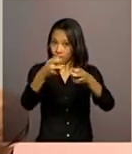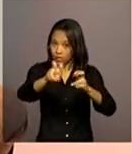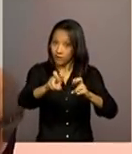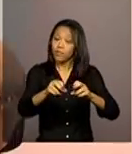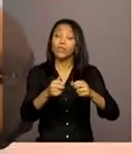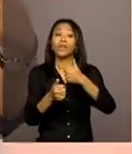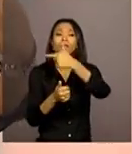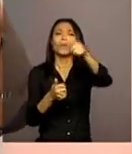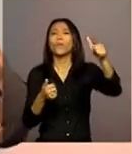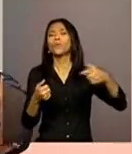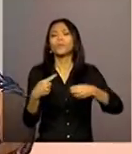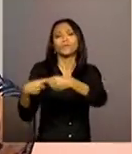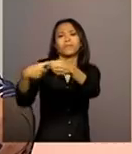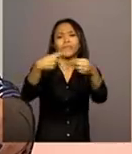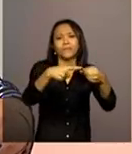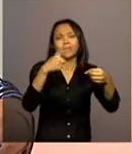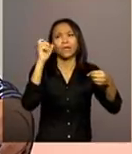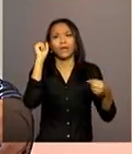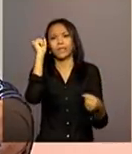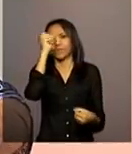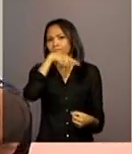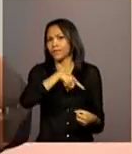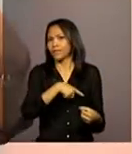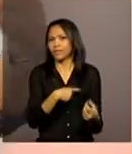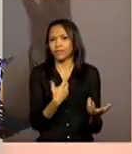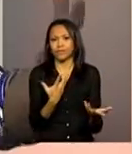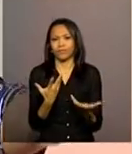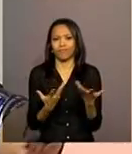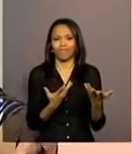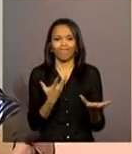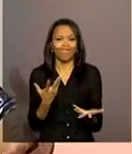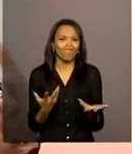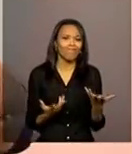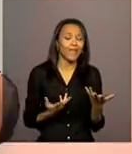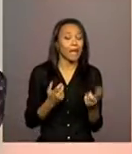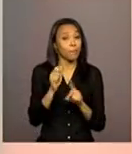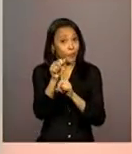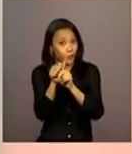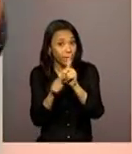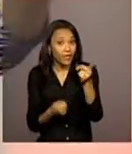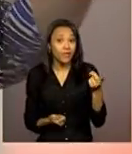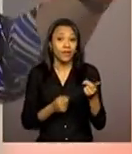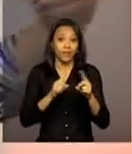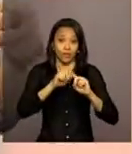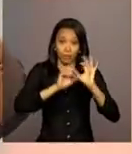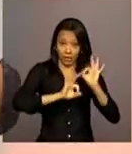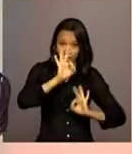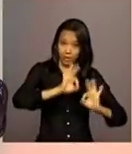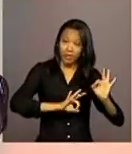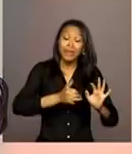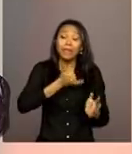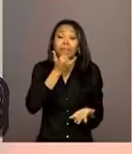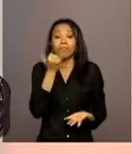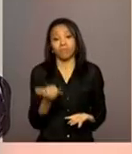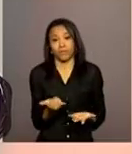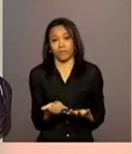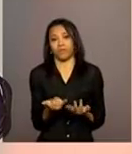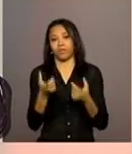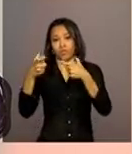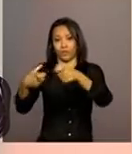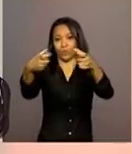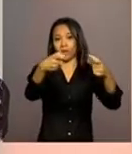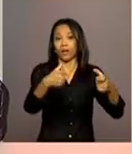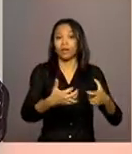municípios essa é uma dificuldade maior E aí é mensalmente né Depende da estruturação da